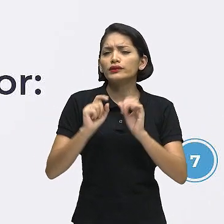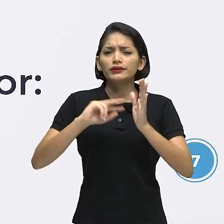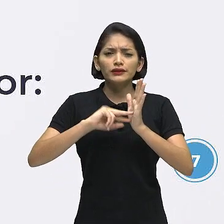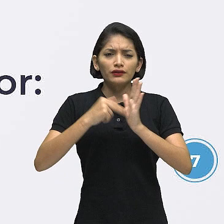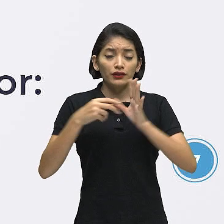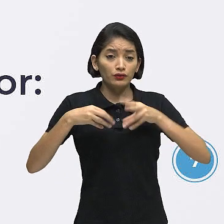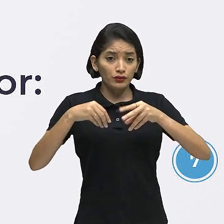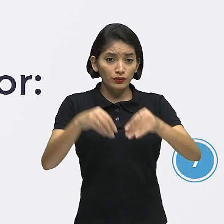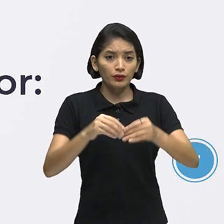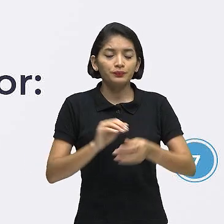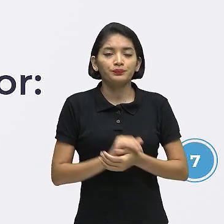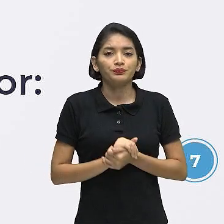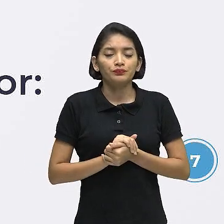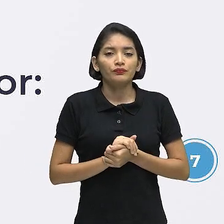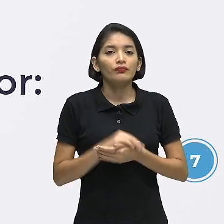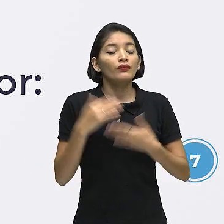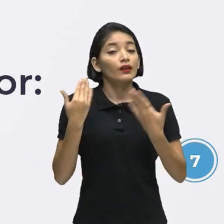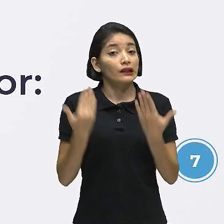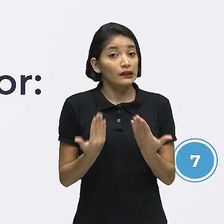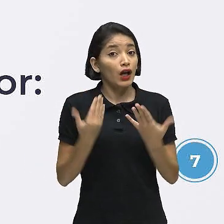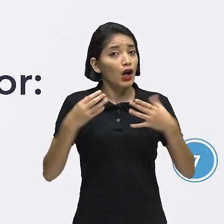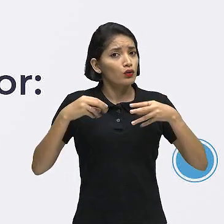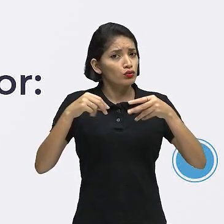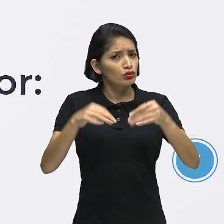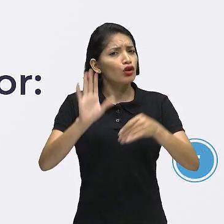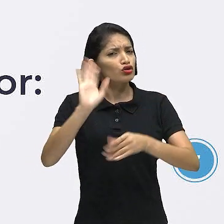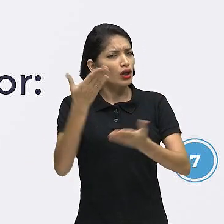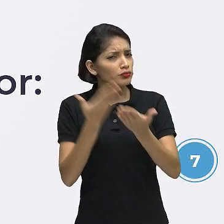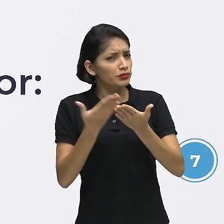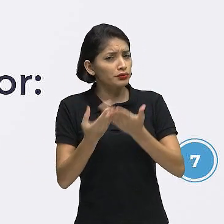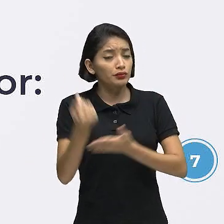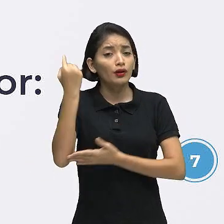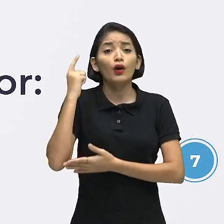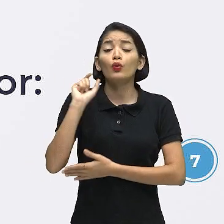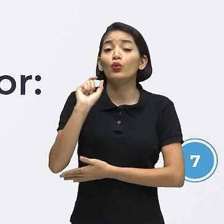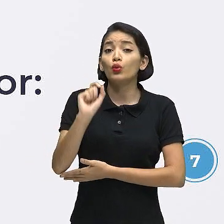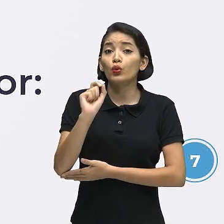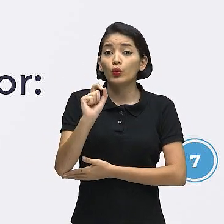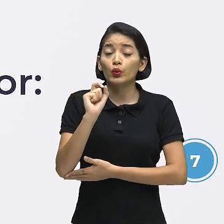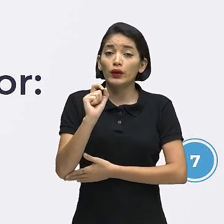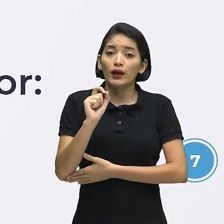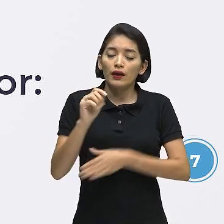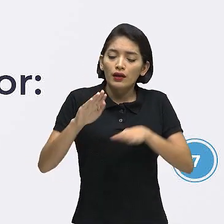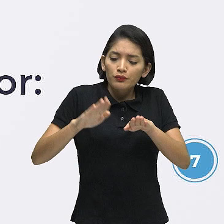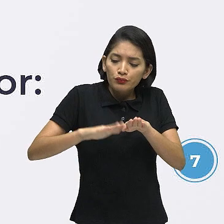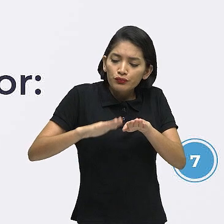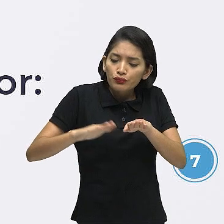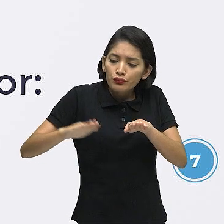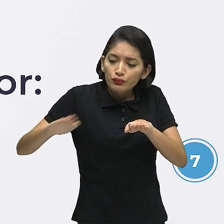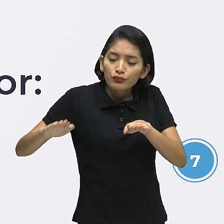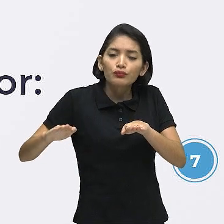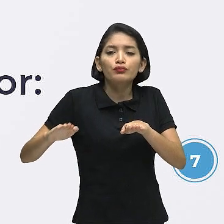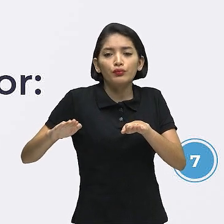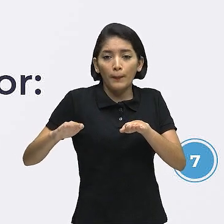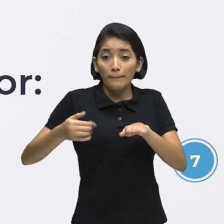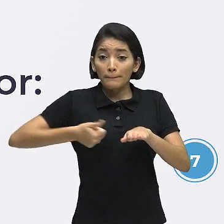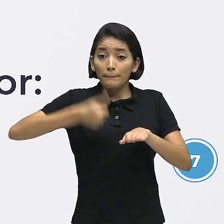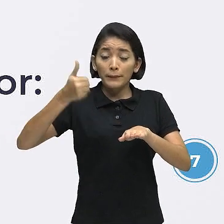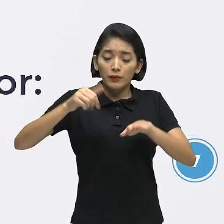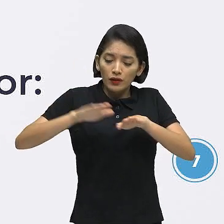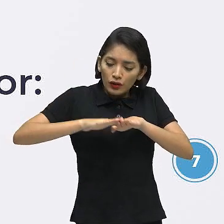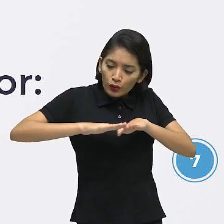O solo, como a gente viu na nossa aula anterior, ele é o quê? É a camada superficial da